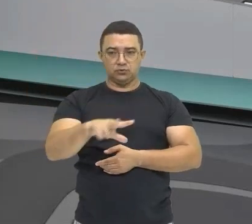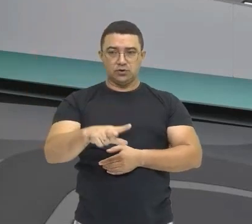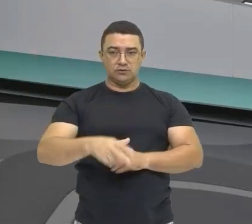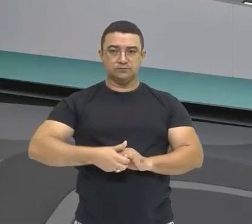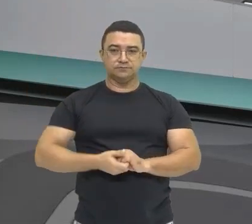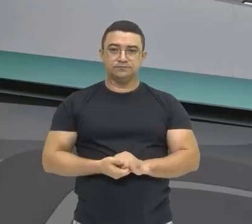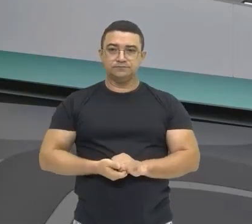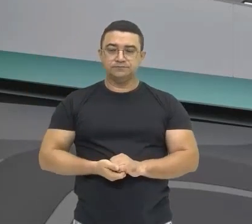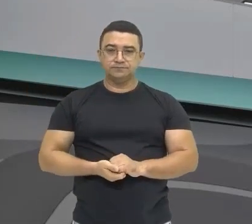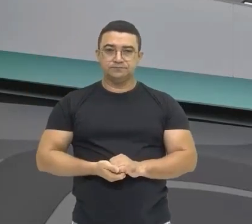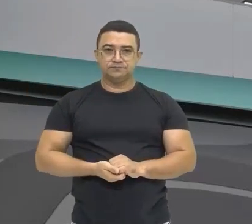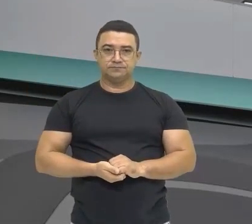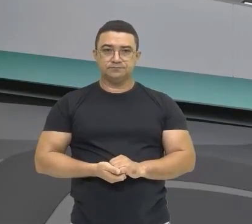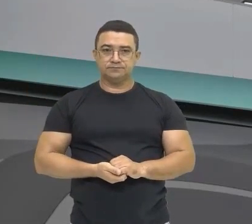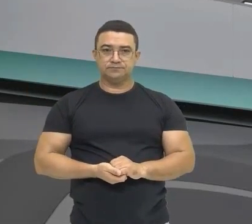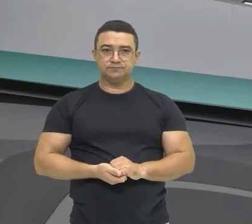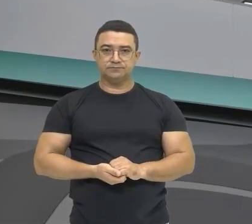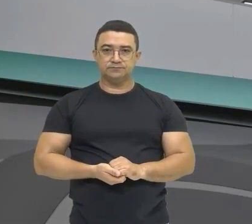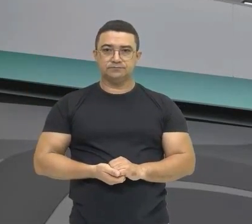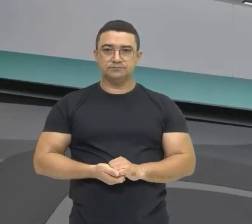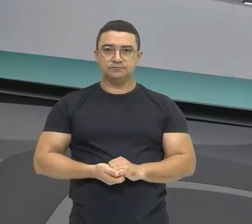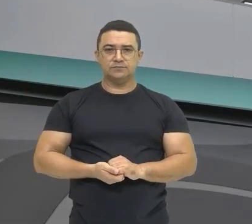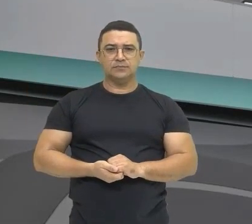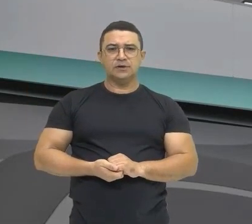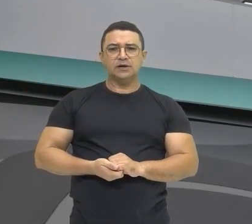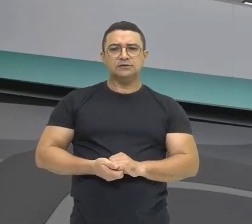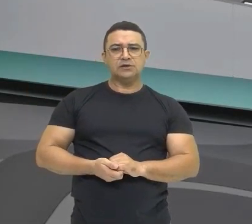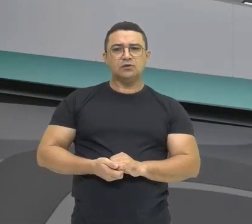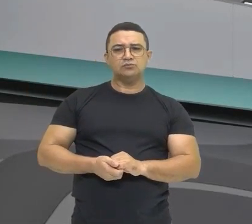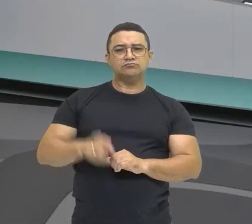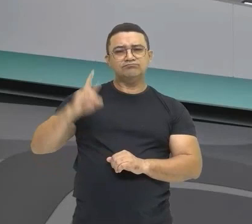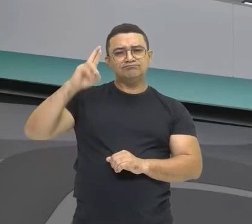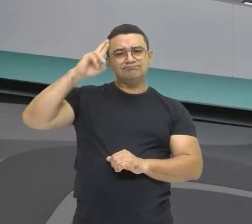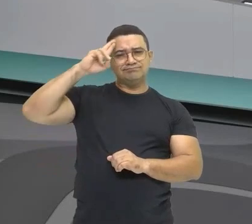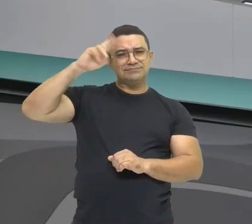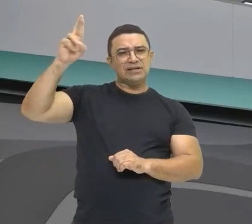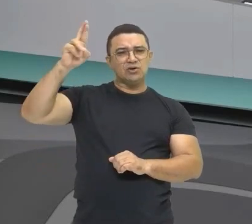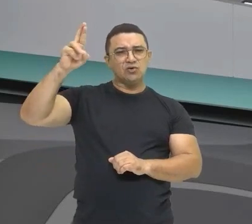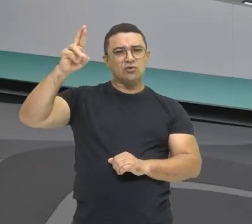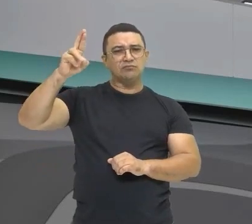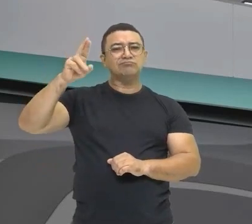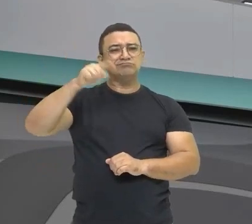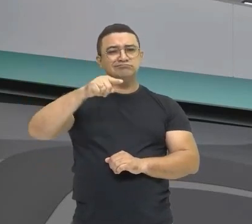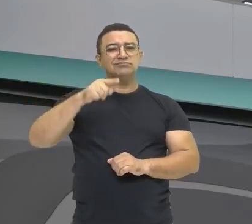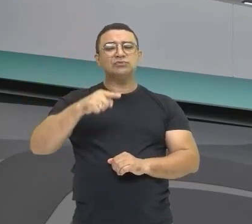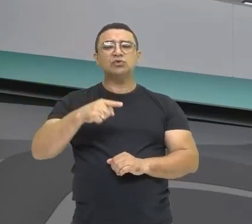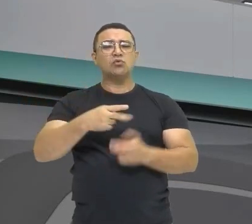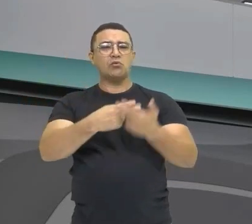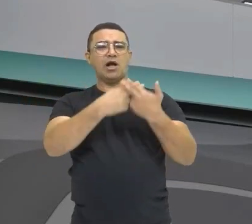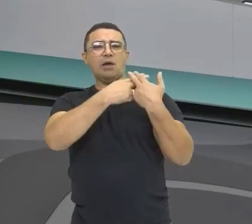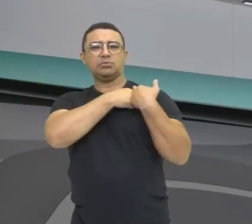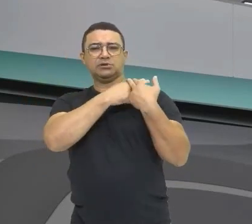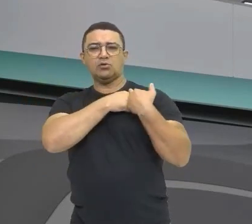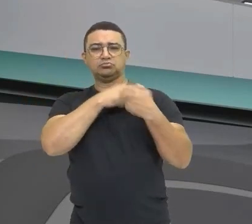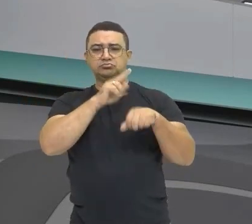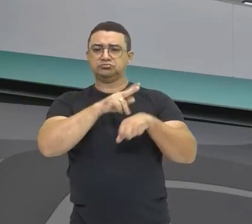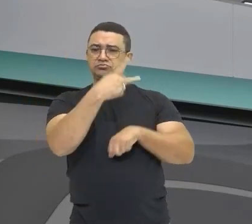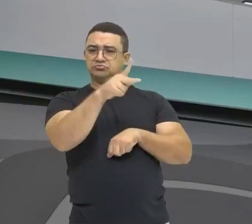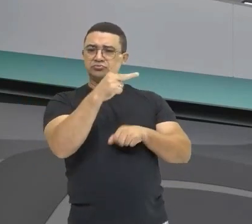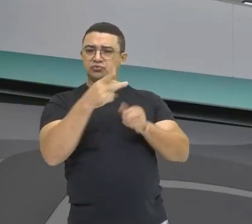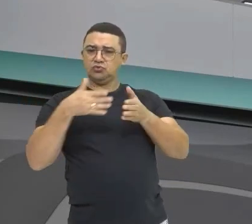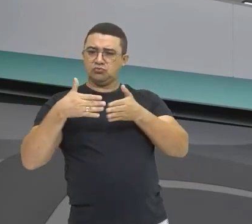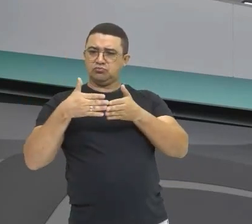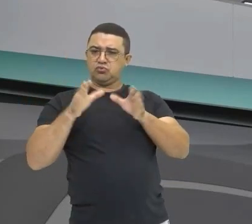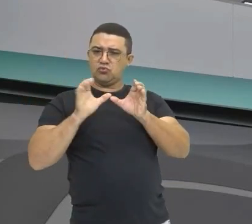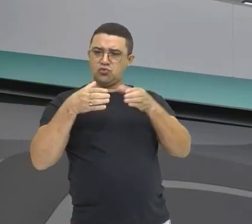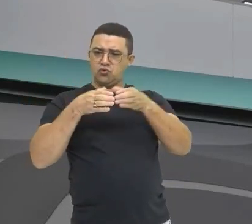Vamos lá, vamos ler esta carta. Olha aí. Senhor, posto que o capitão mor desta vossa frota, você